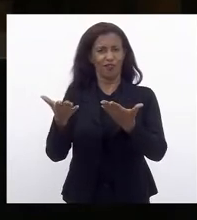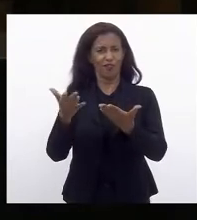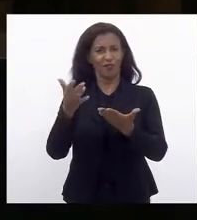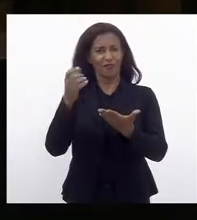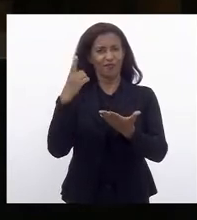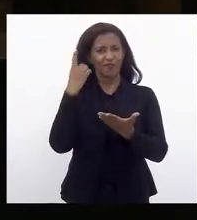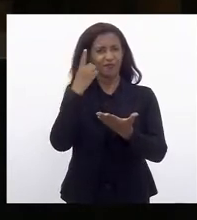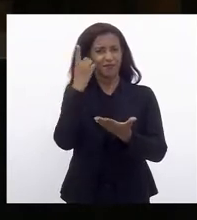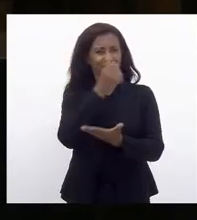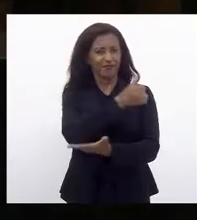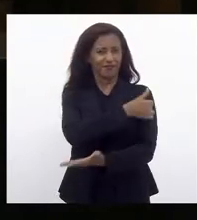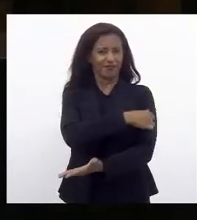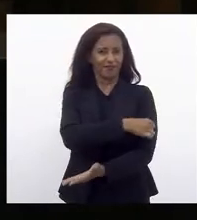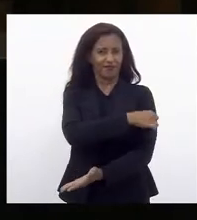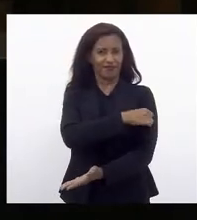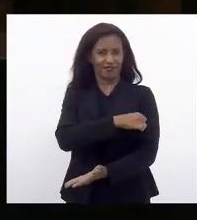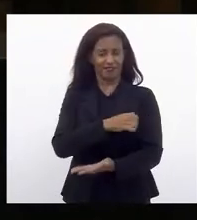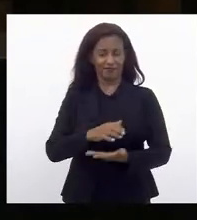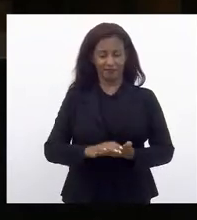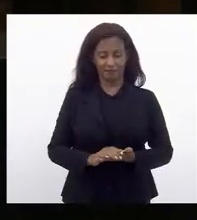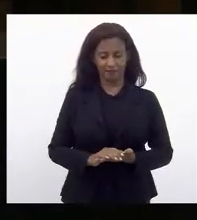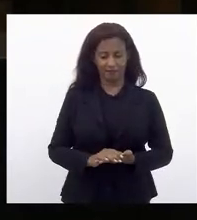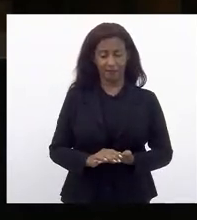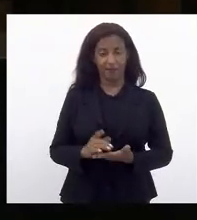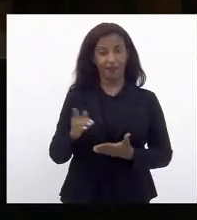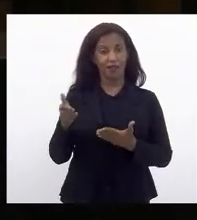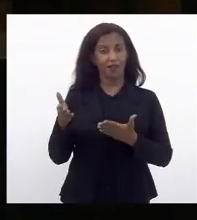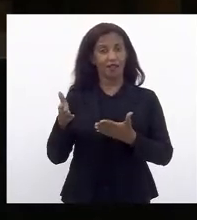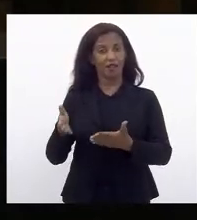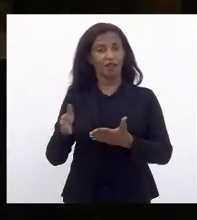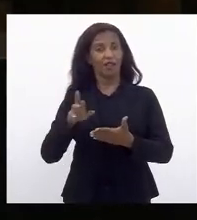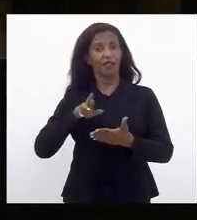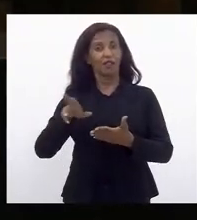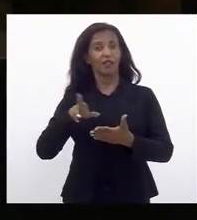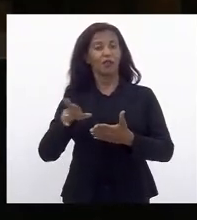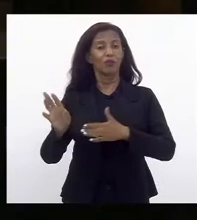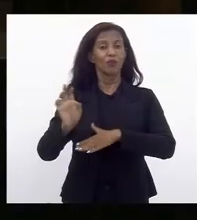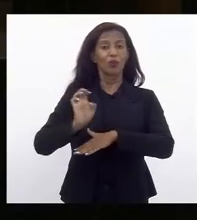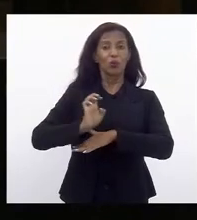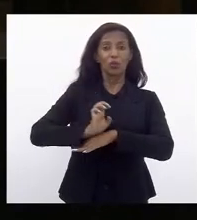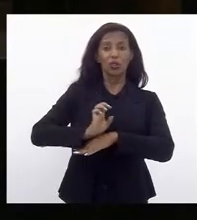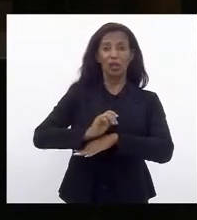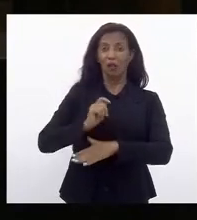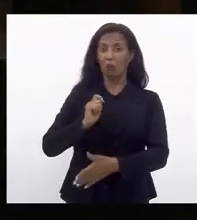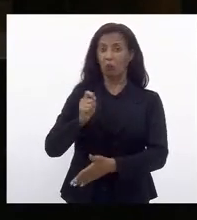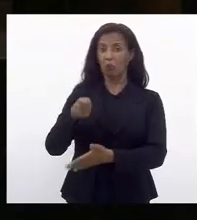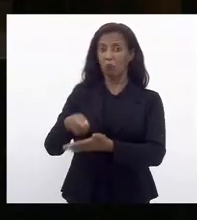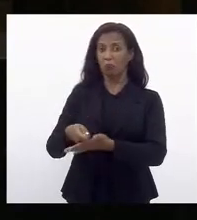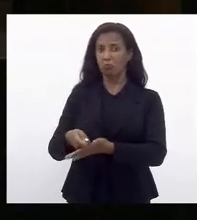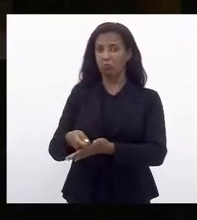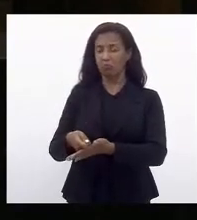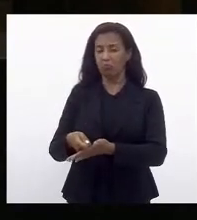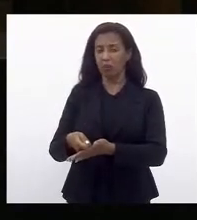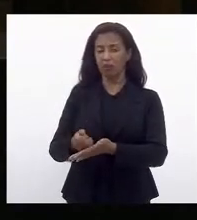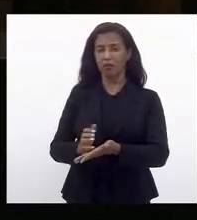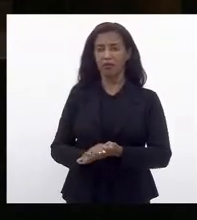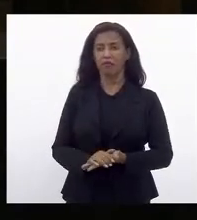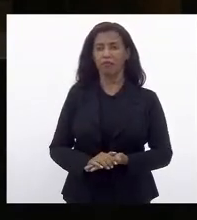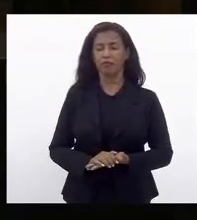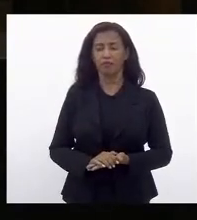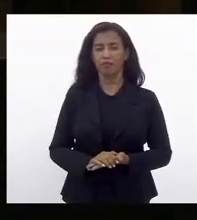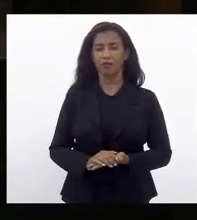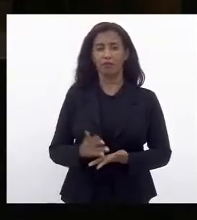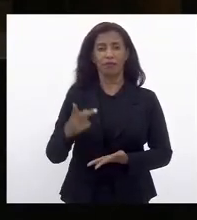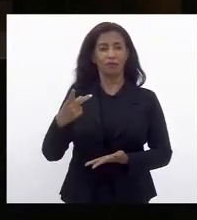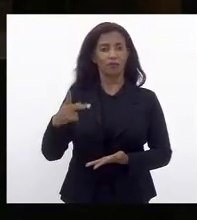Rejane. O IASERJ não foi o Estado que bancou a